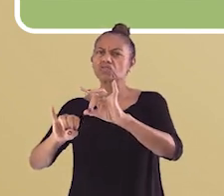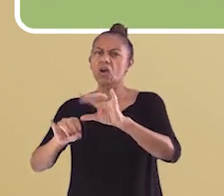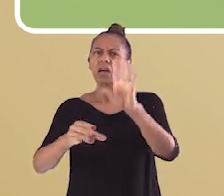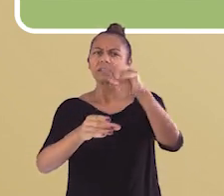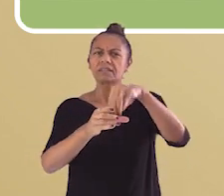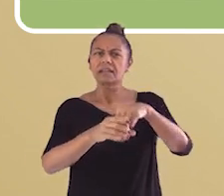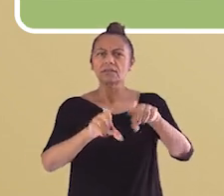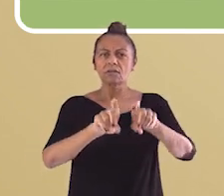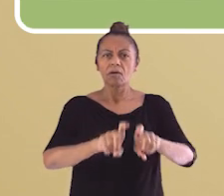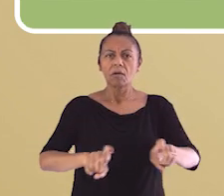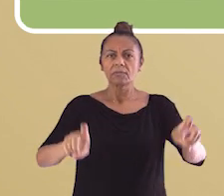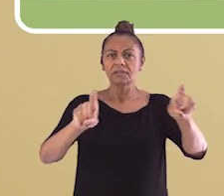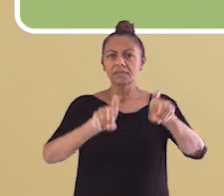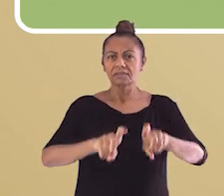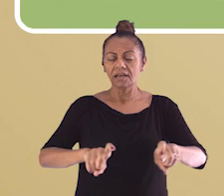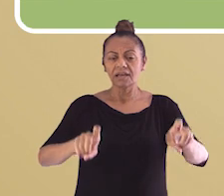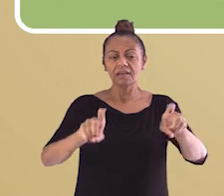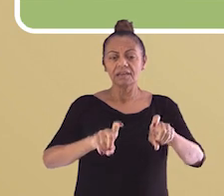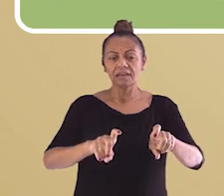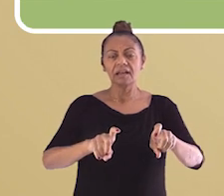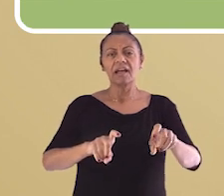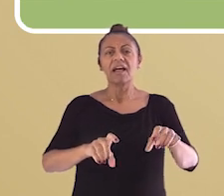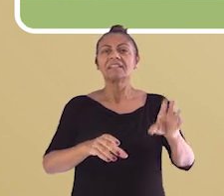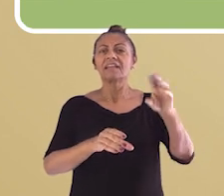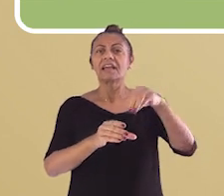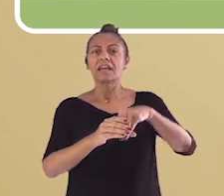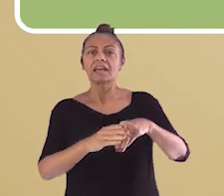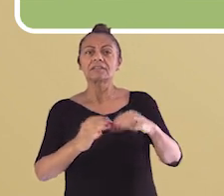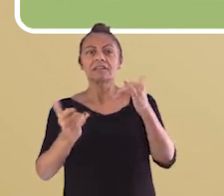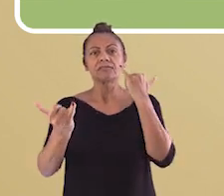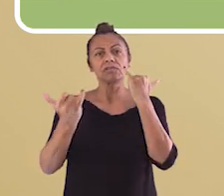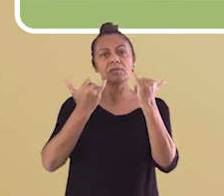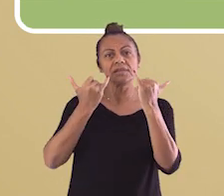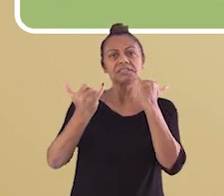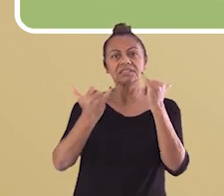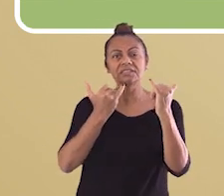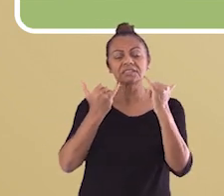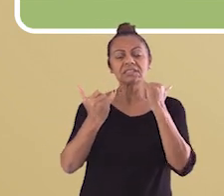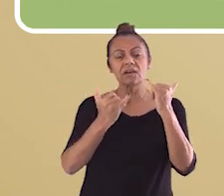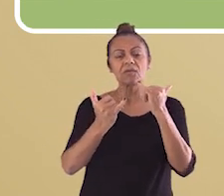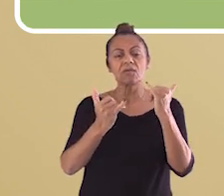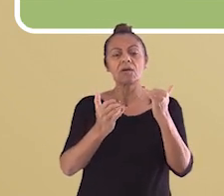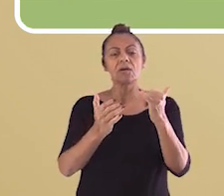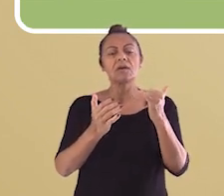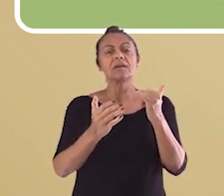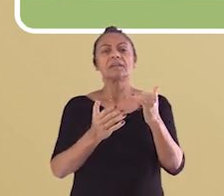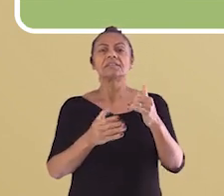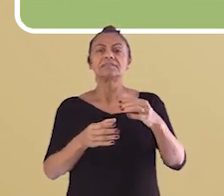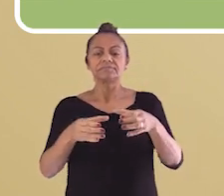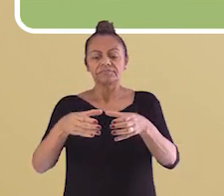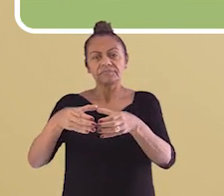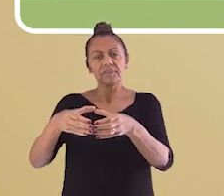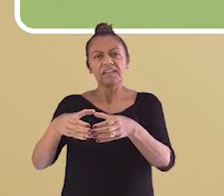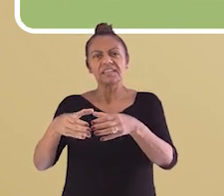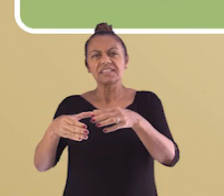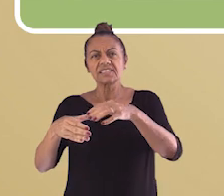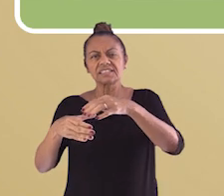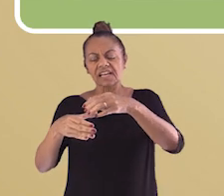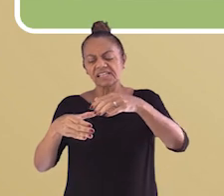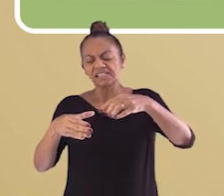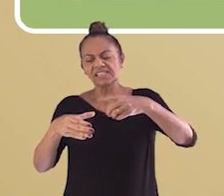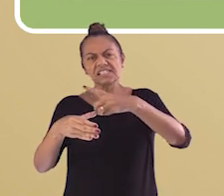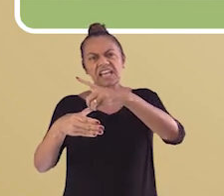parte desse período, e para armazenar informações, usava-se, no início, CDs,